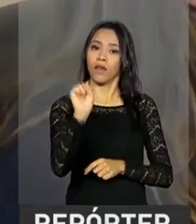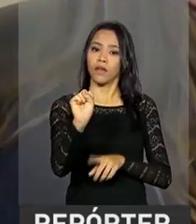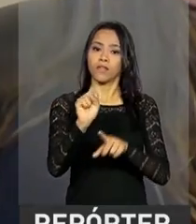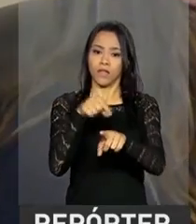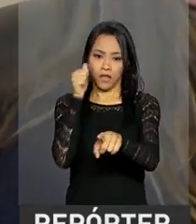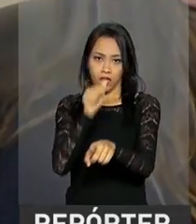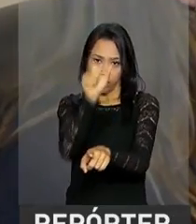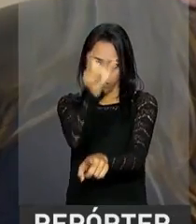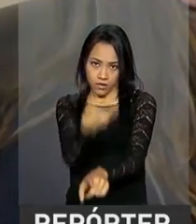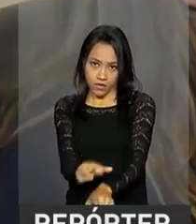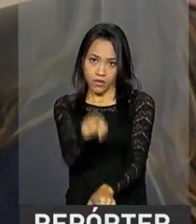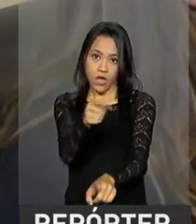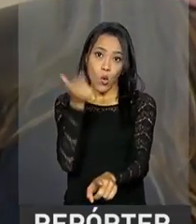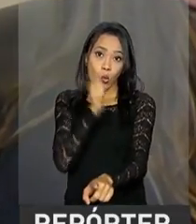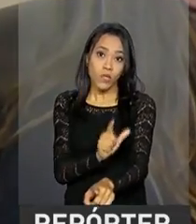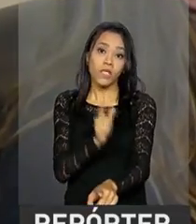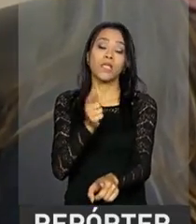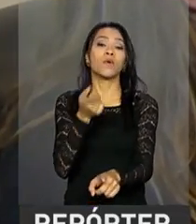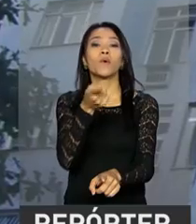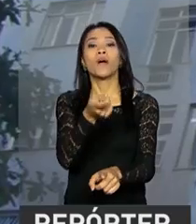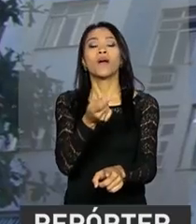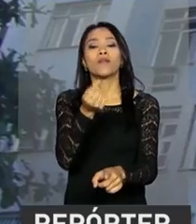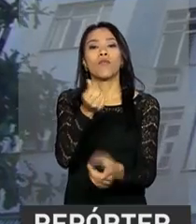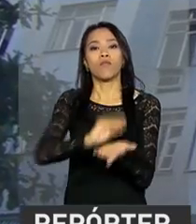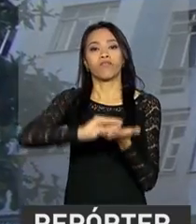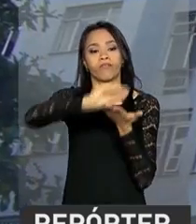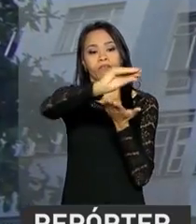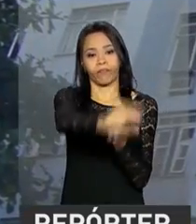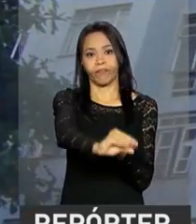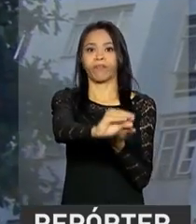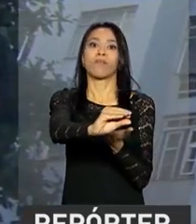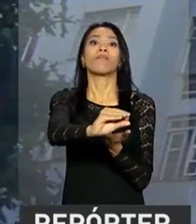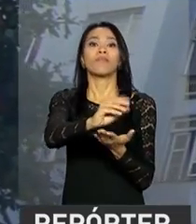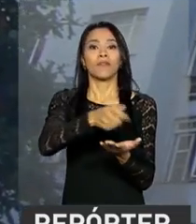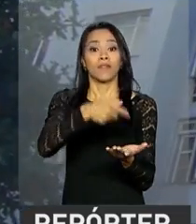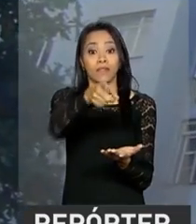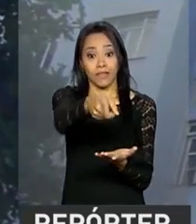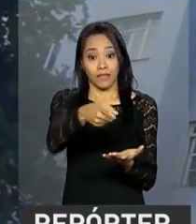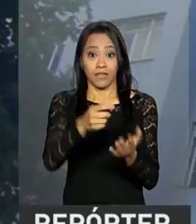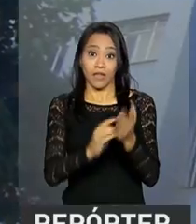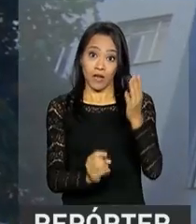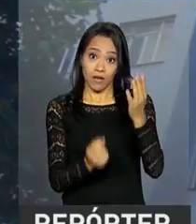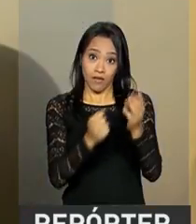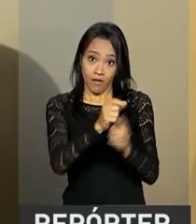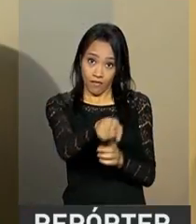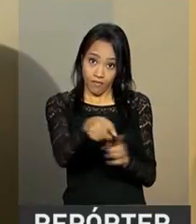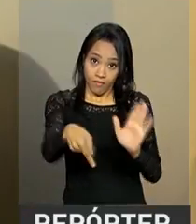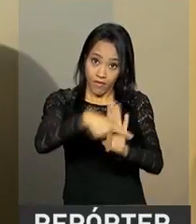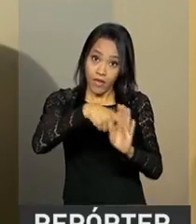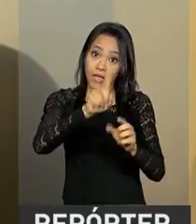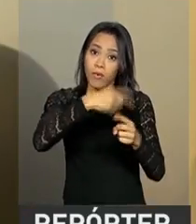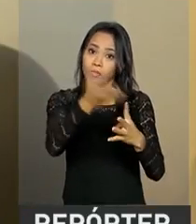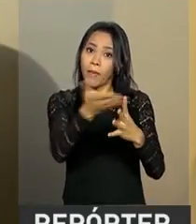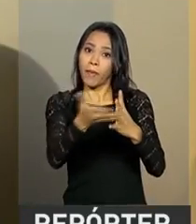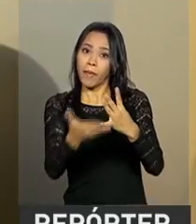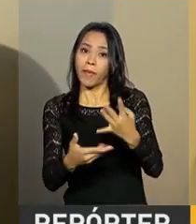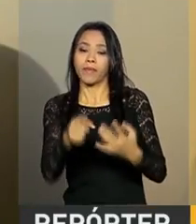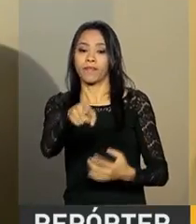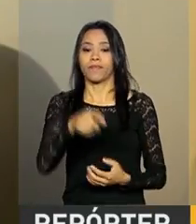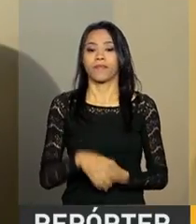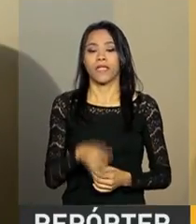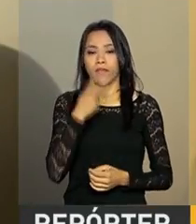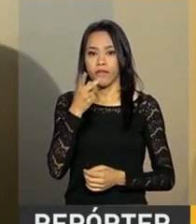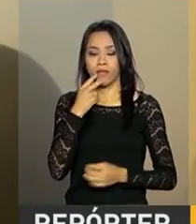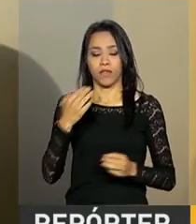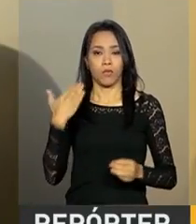dona Aparecida Conseguiu dar a entrada em um imóvel e financiar o restante em suaves prestações a Caixa Econômica é uma coisa